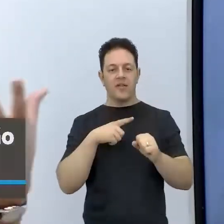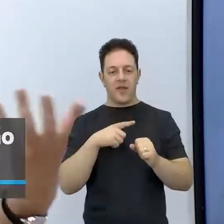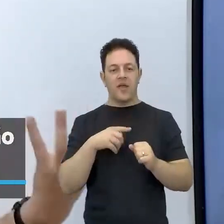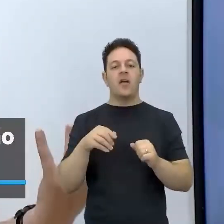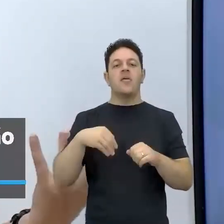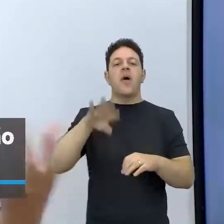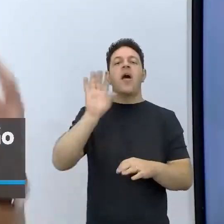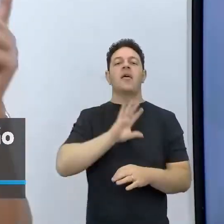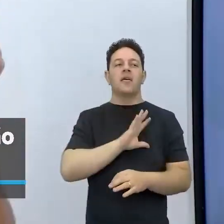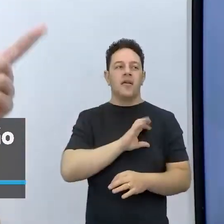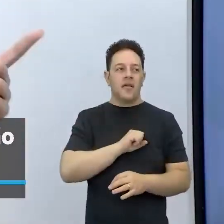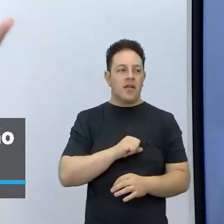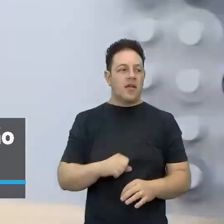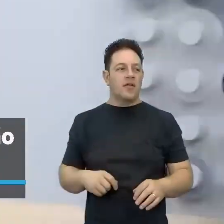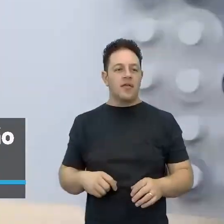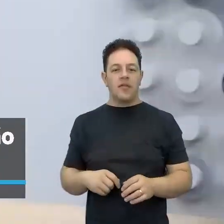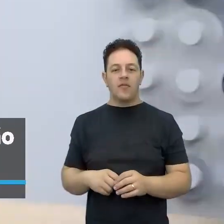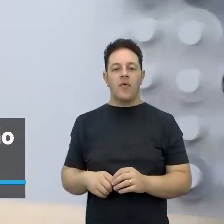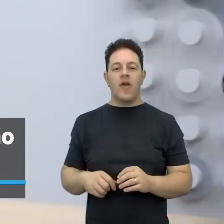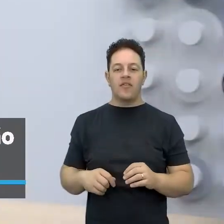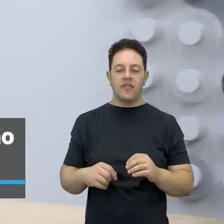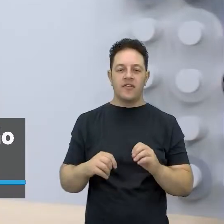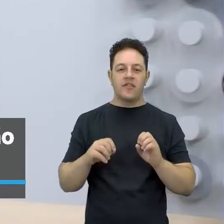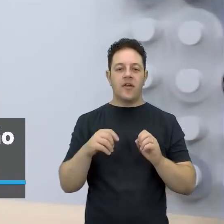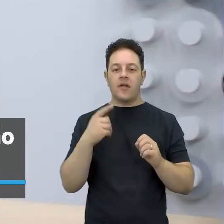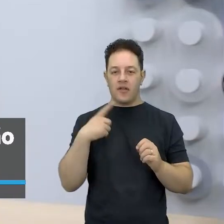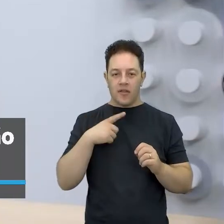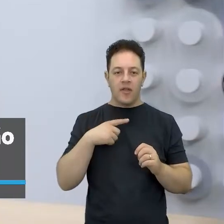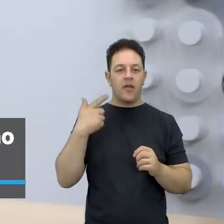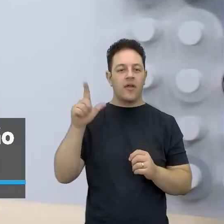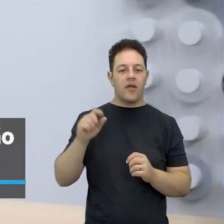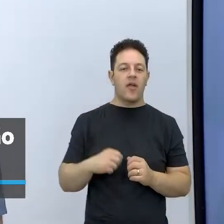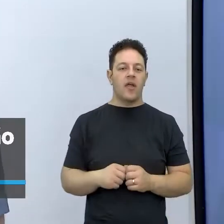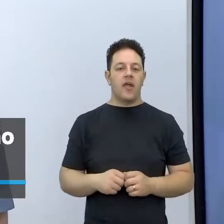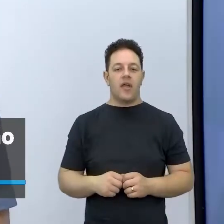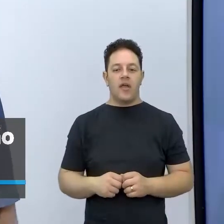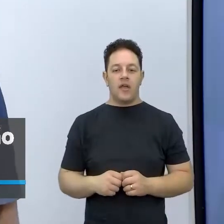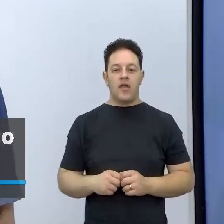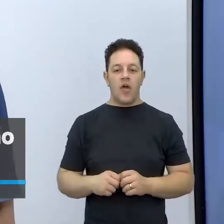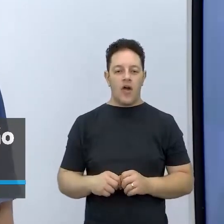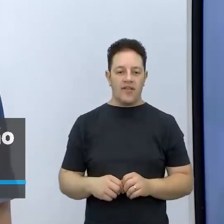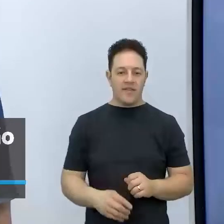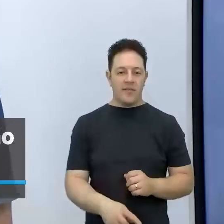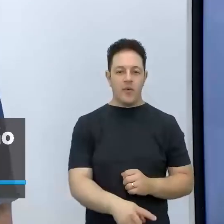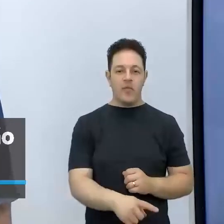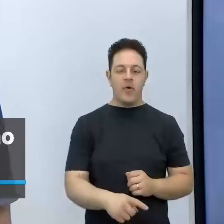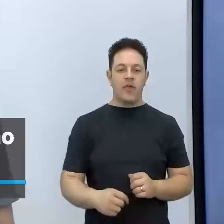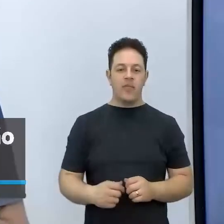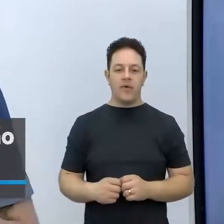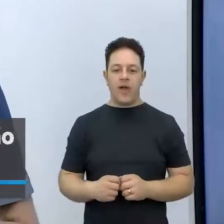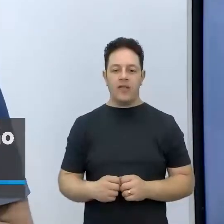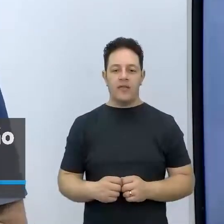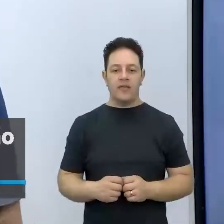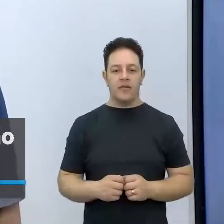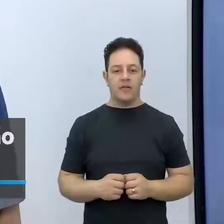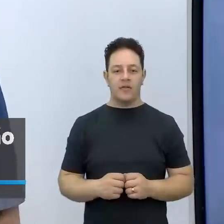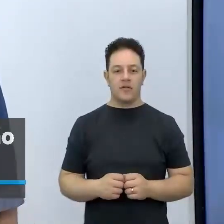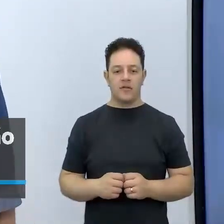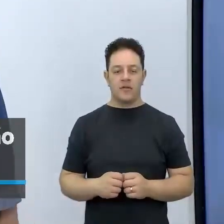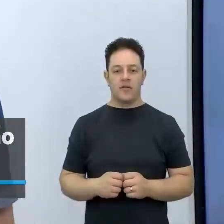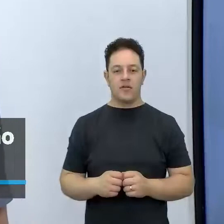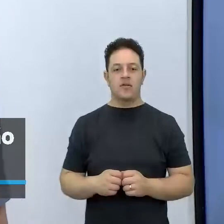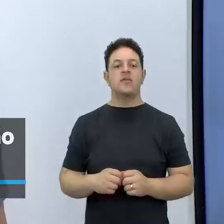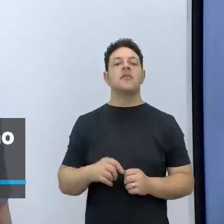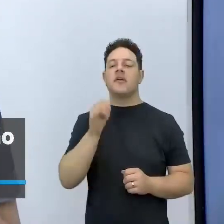mais amor, né? Ele até utiliza a palavra bélico, né? Bélico. Então, que ele diz que hoje ele consegue também